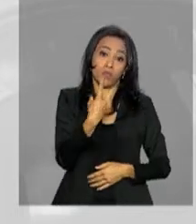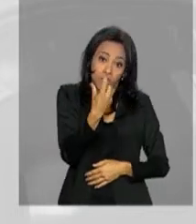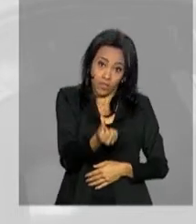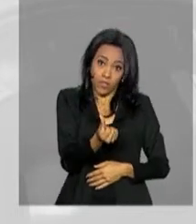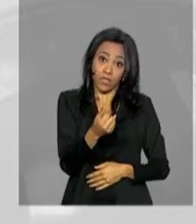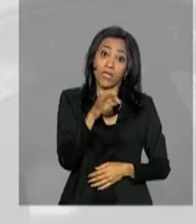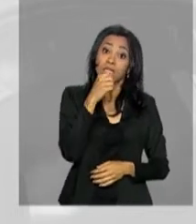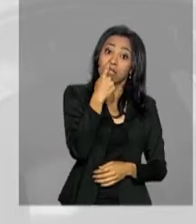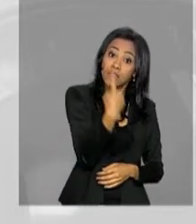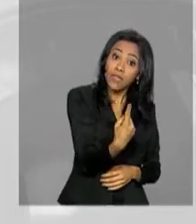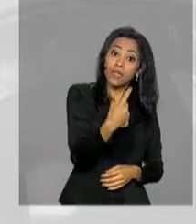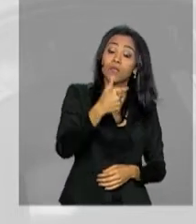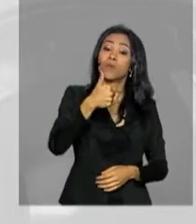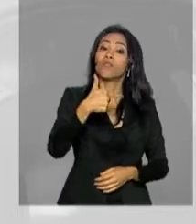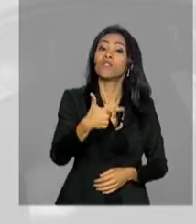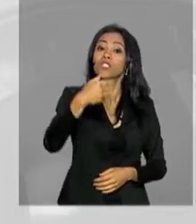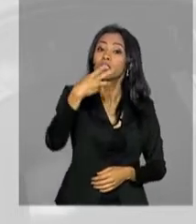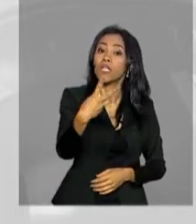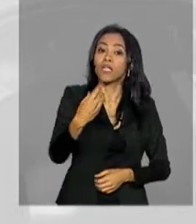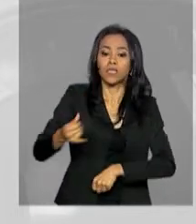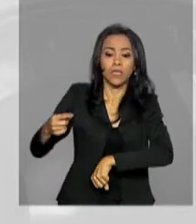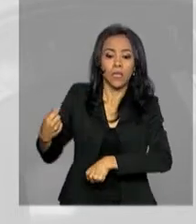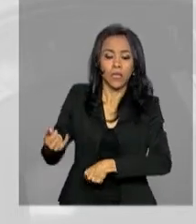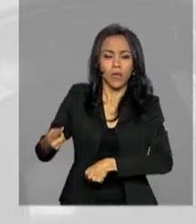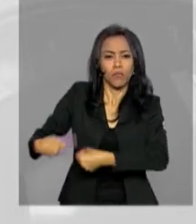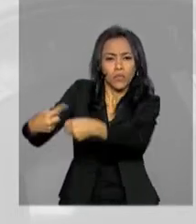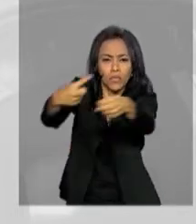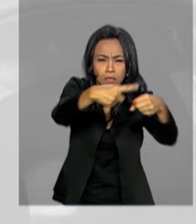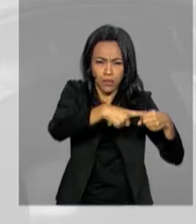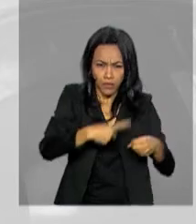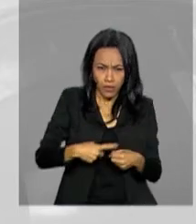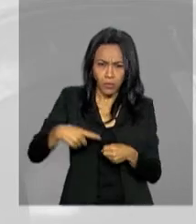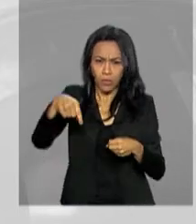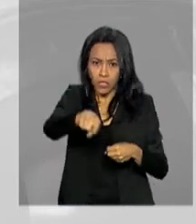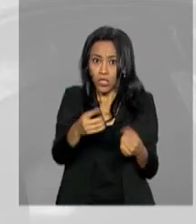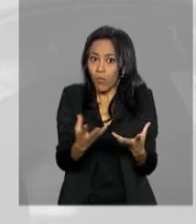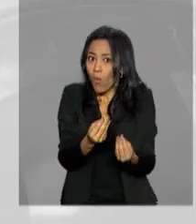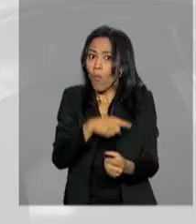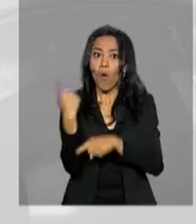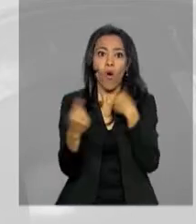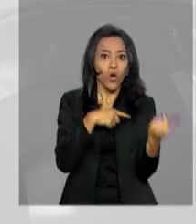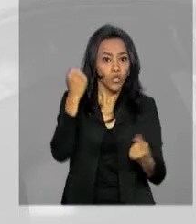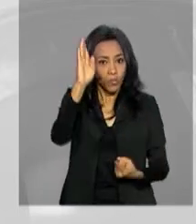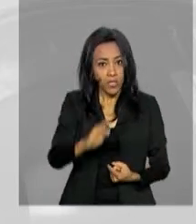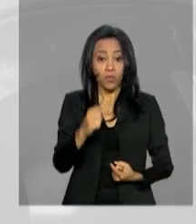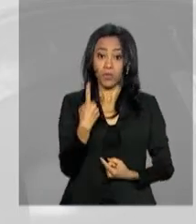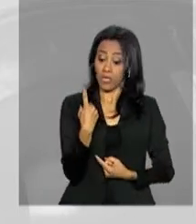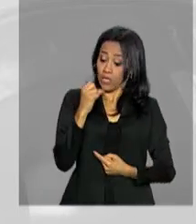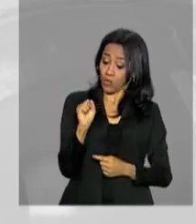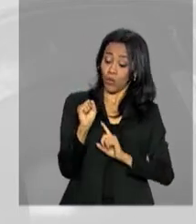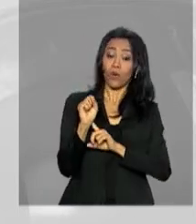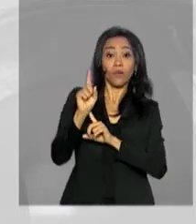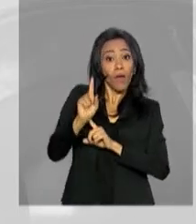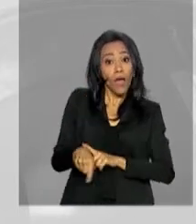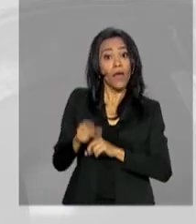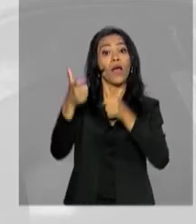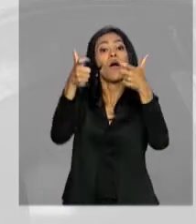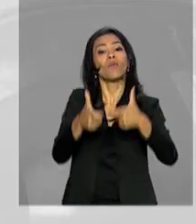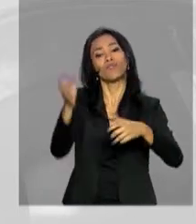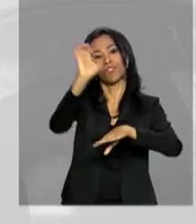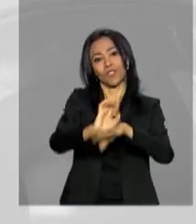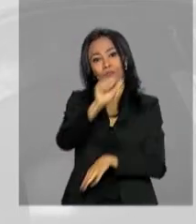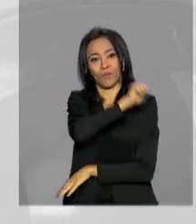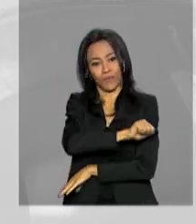dos 123 municípios onde se concentravam metade das mortes violentas no Brasil, 18 estavam localizados no Rio de